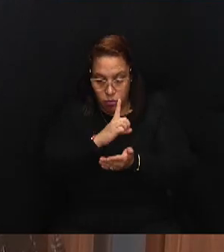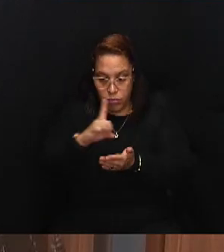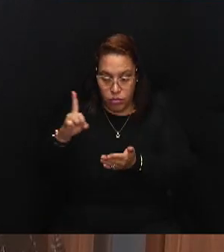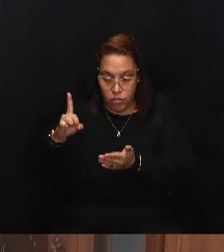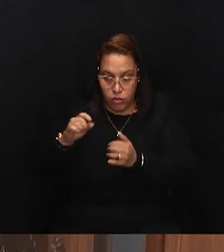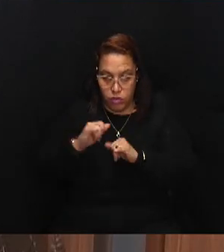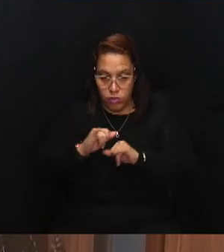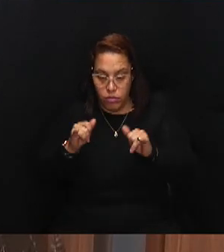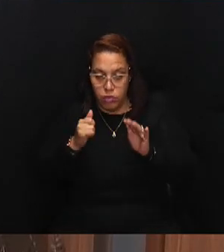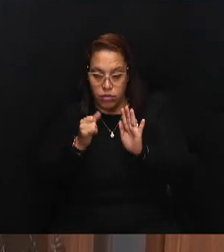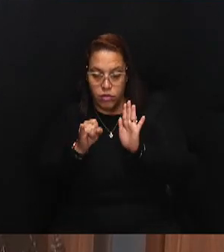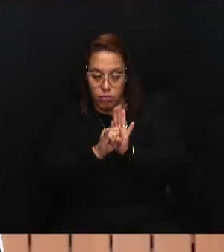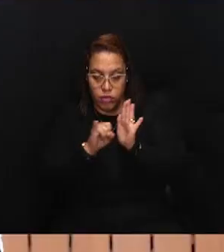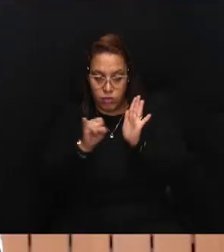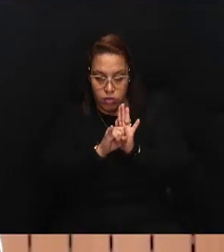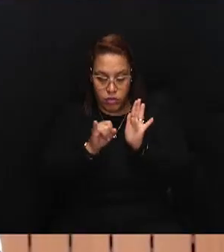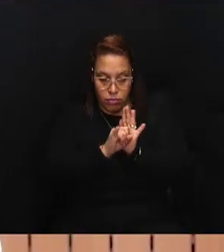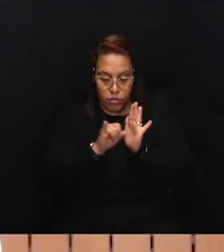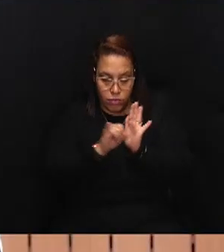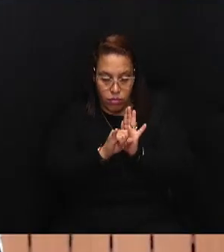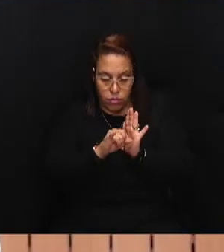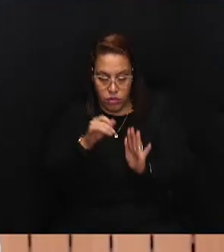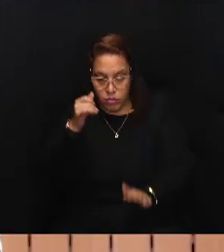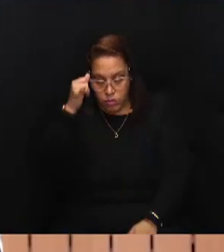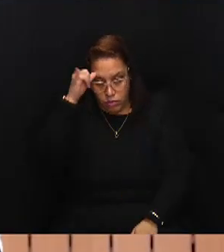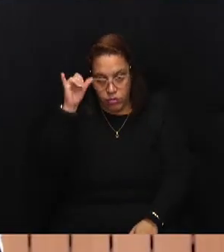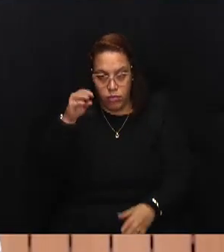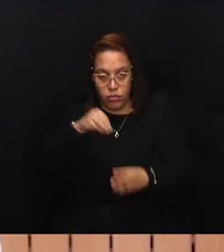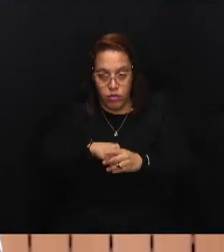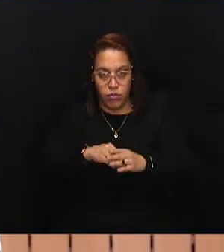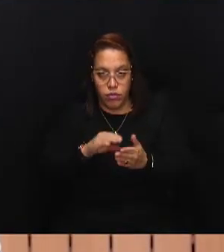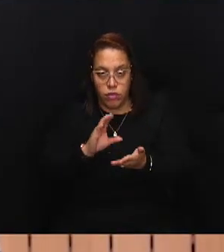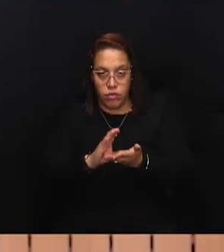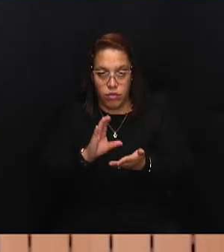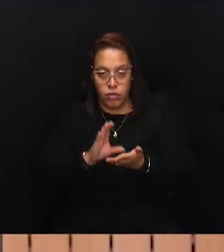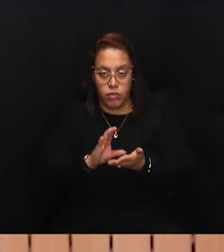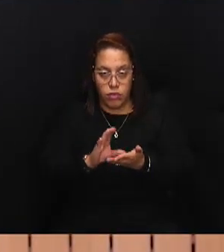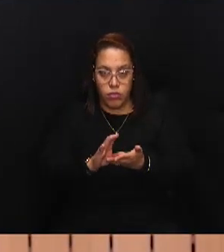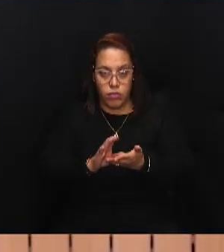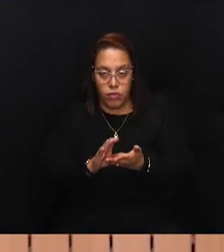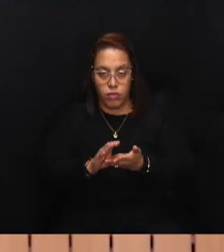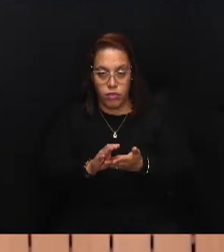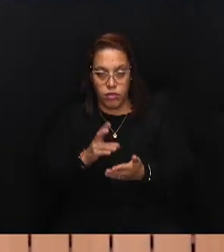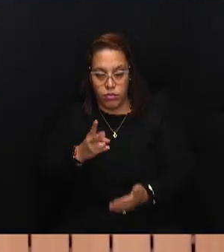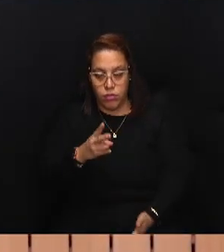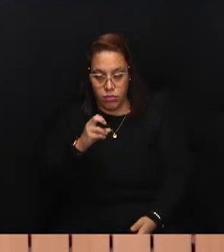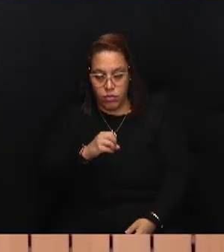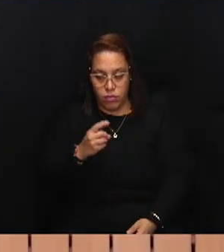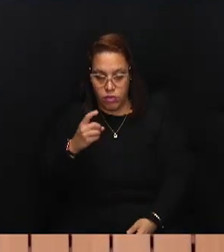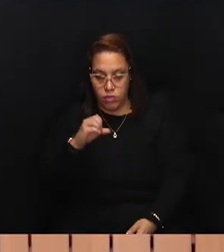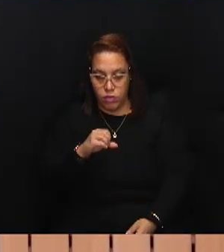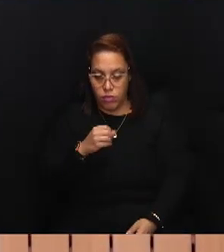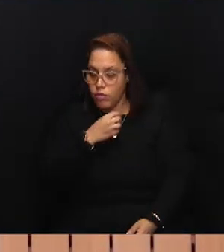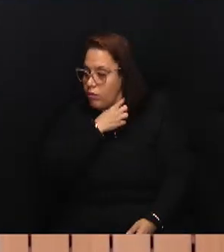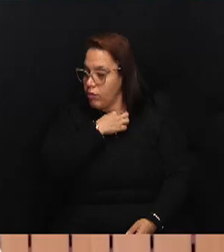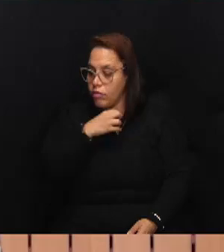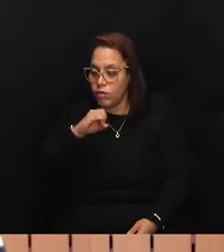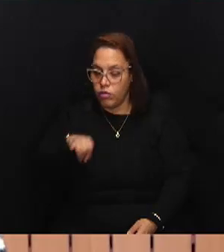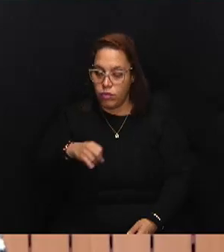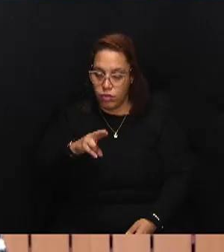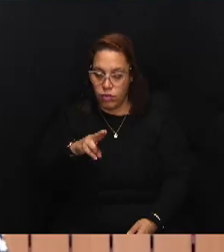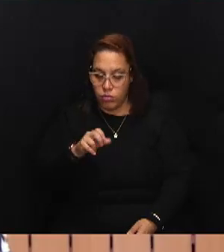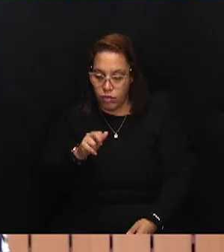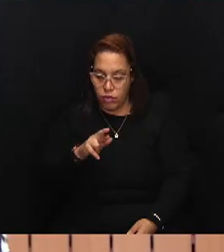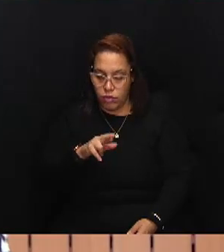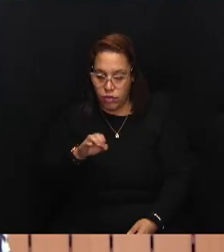o edital. Tem um edital previsto dentro do Conselho, um edital que já vem correndo desde 2019, né, Juarez? É